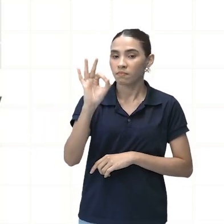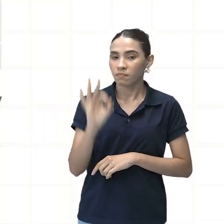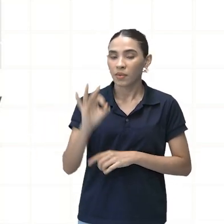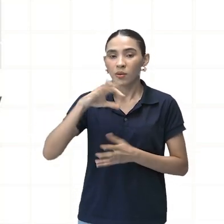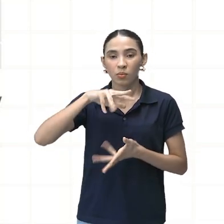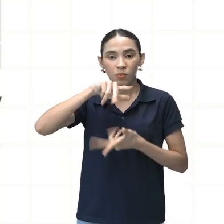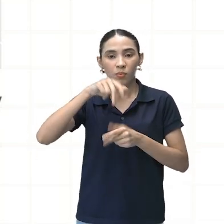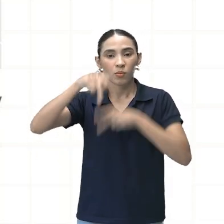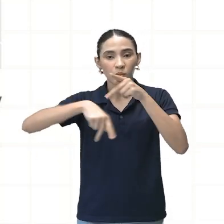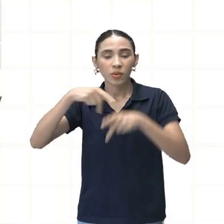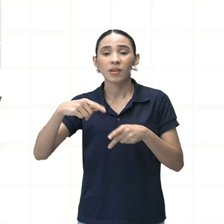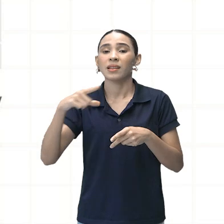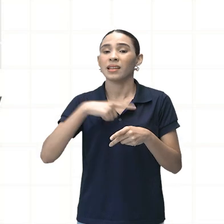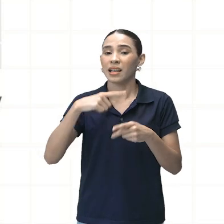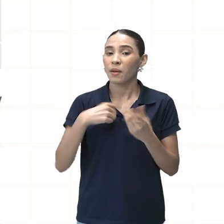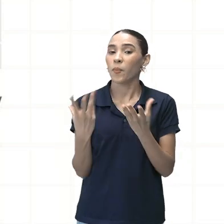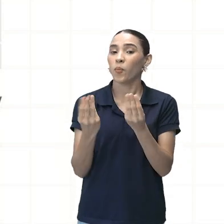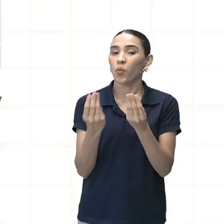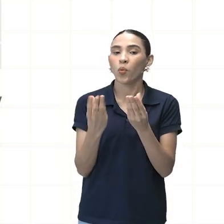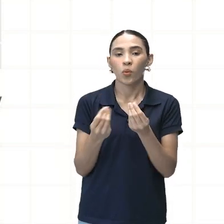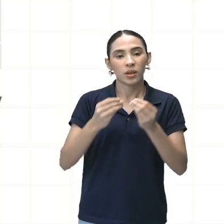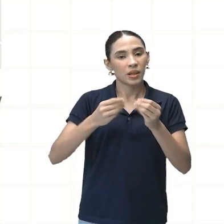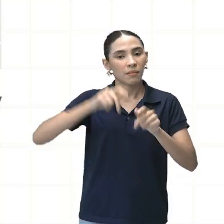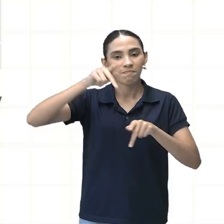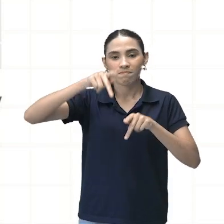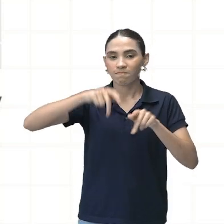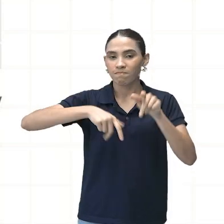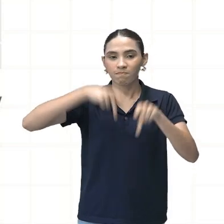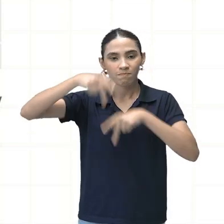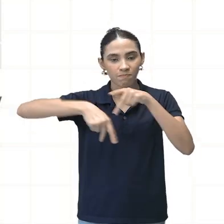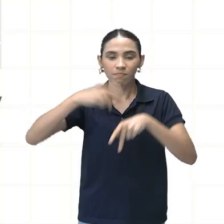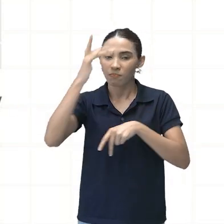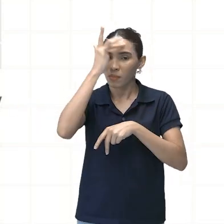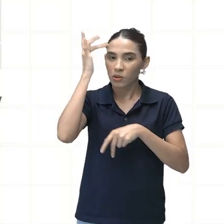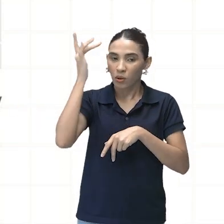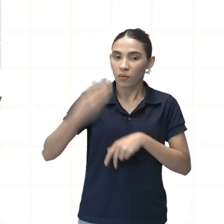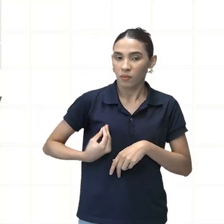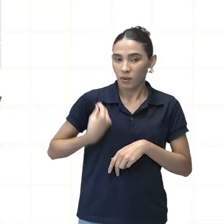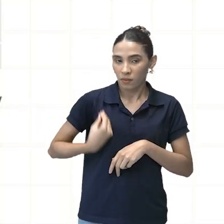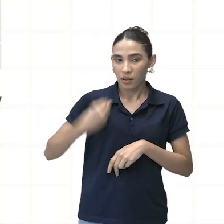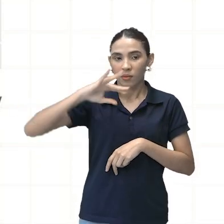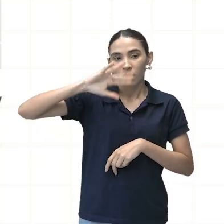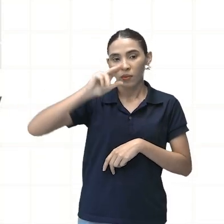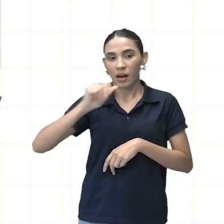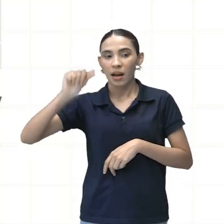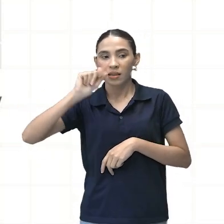mundial. É muita gente vivendo na Ásia, certo? A Ásia